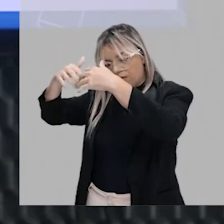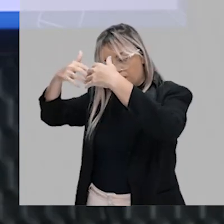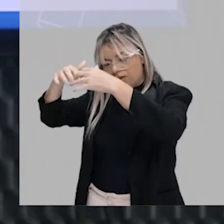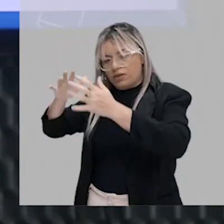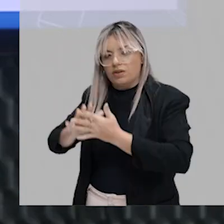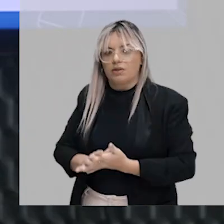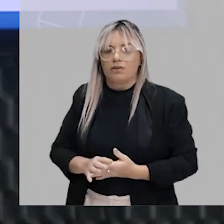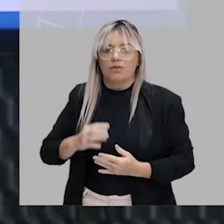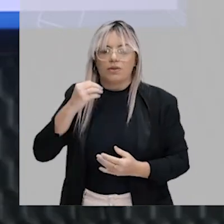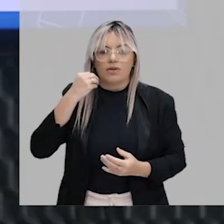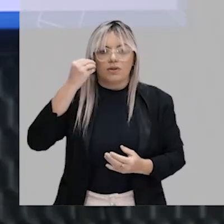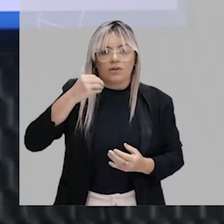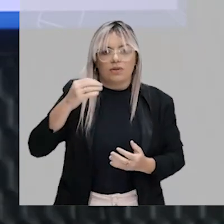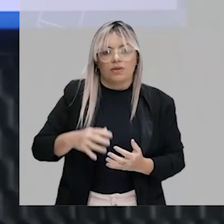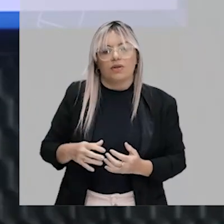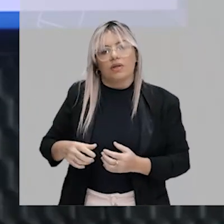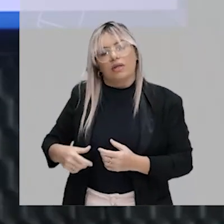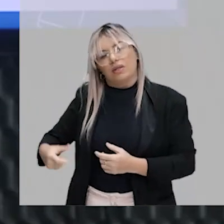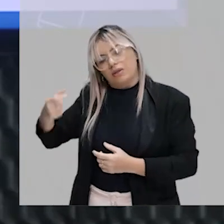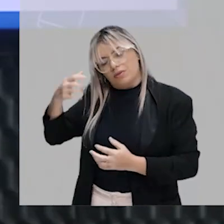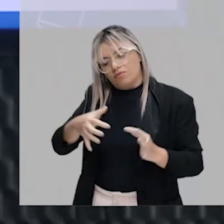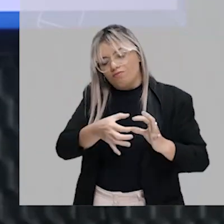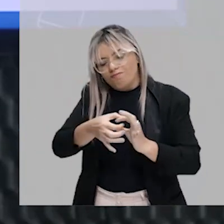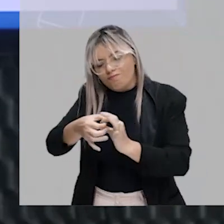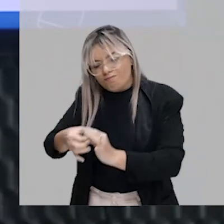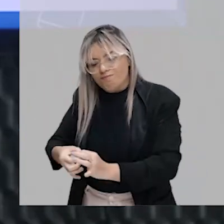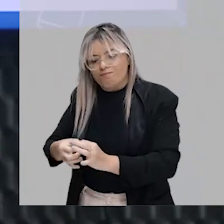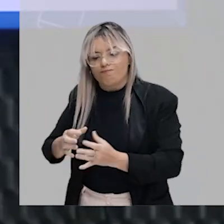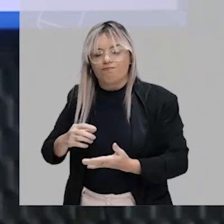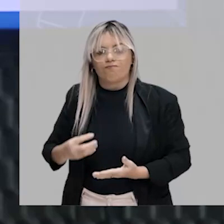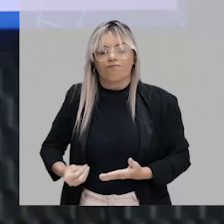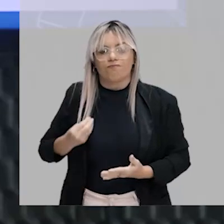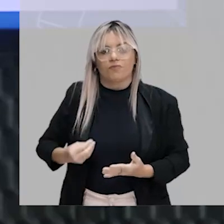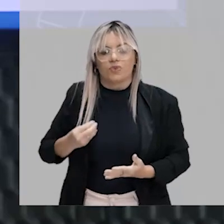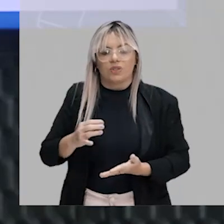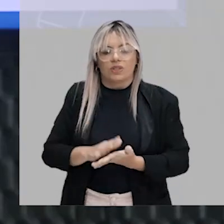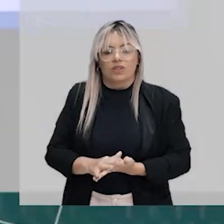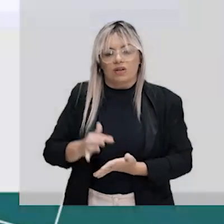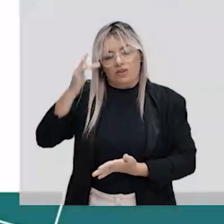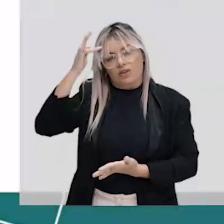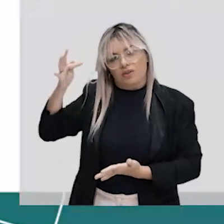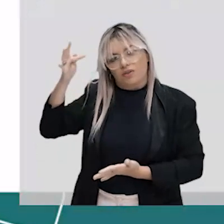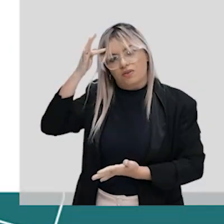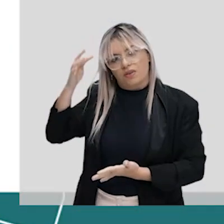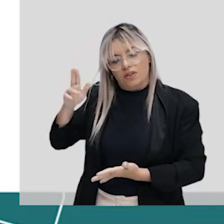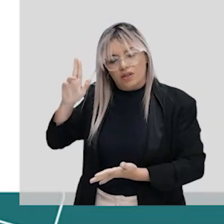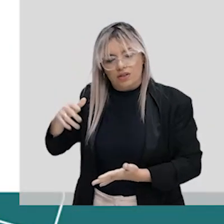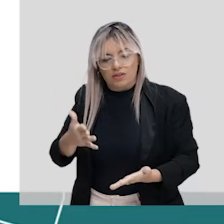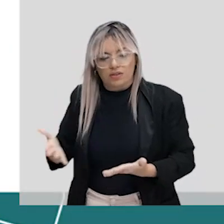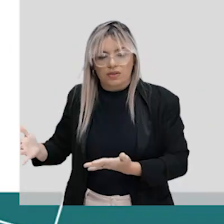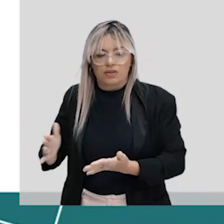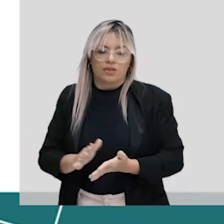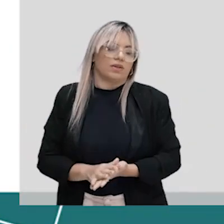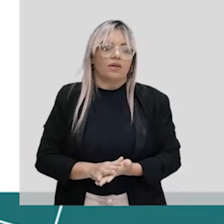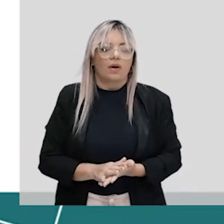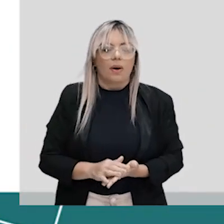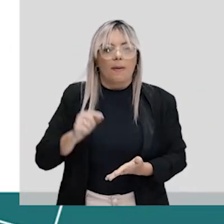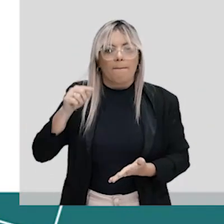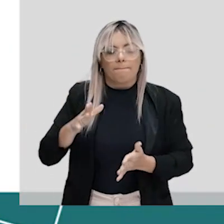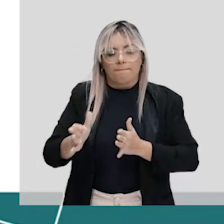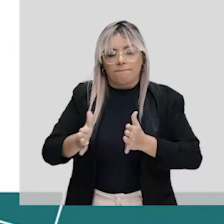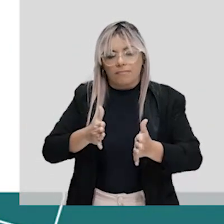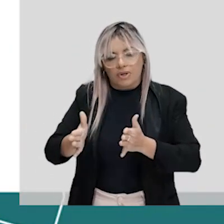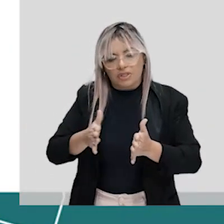explicar a realidade através da filosofia, através da razão. Na fase metafísica, o pensamento humano